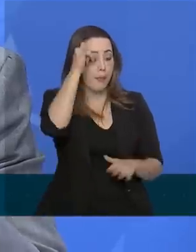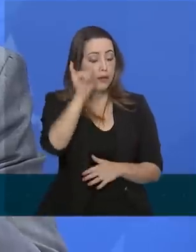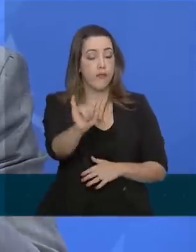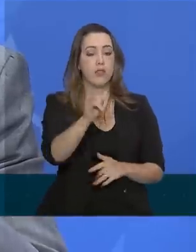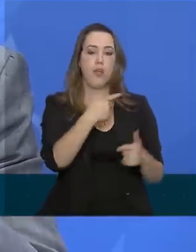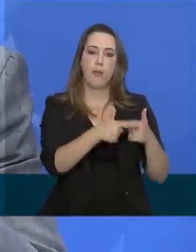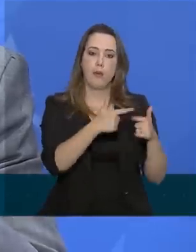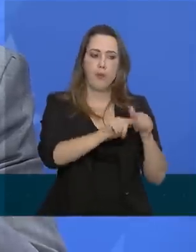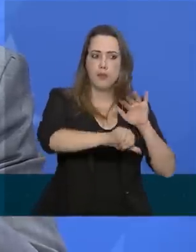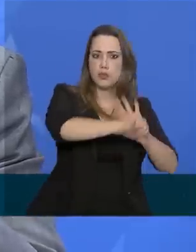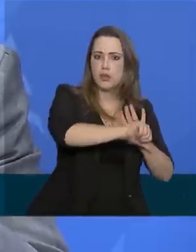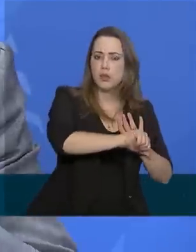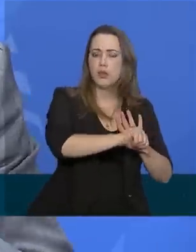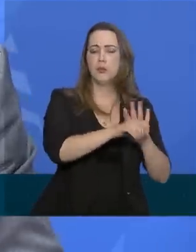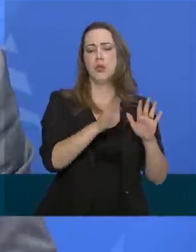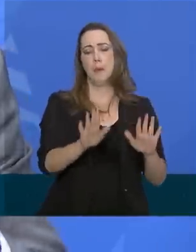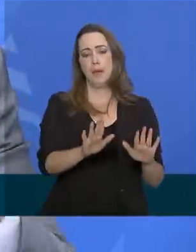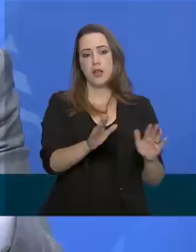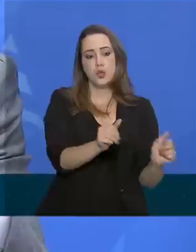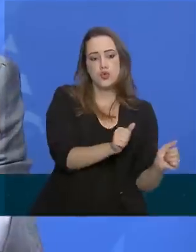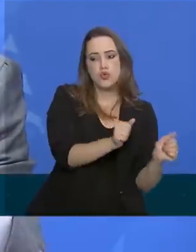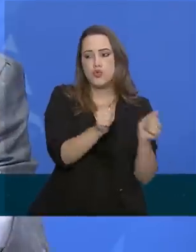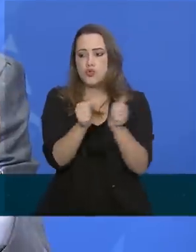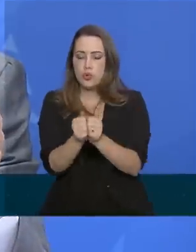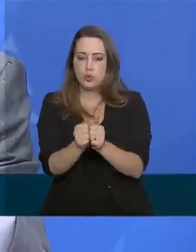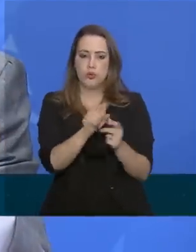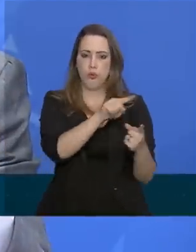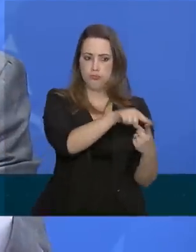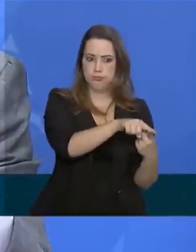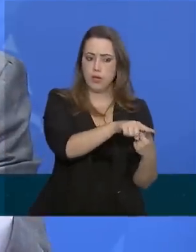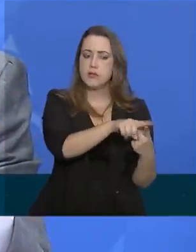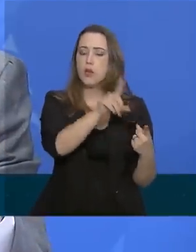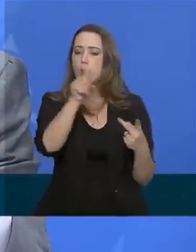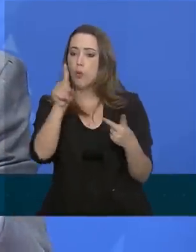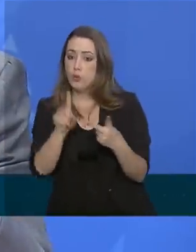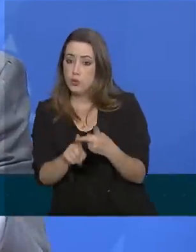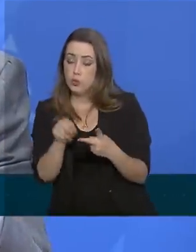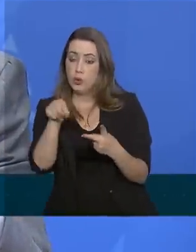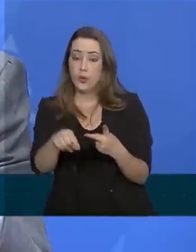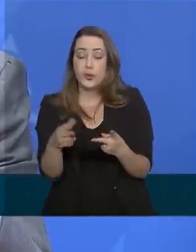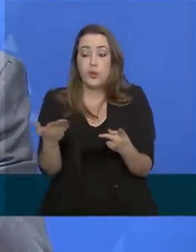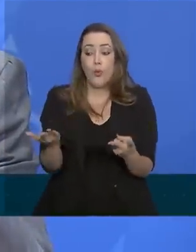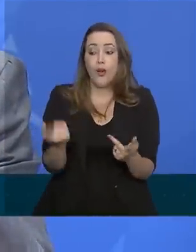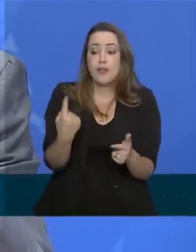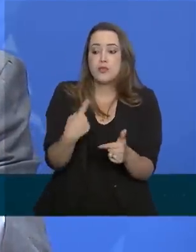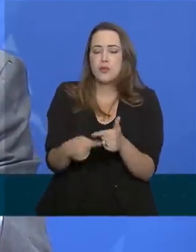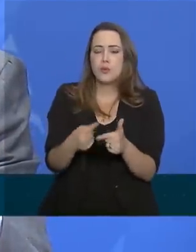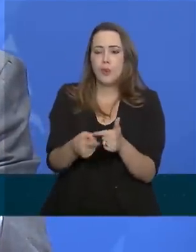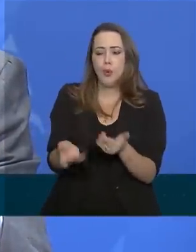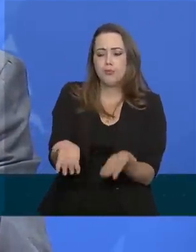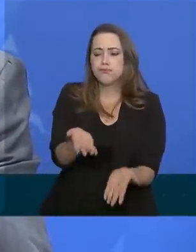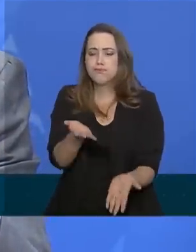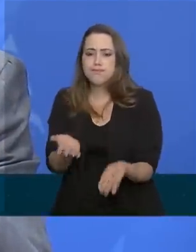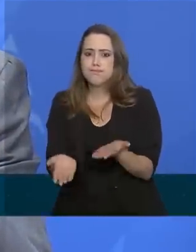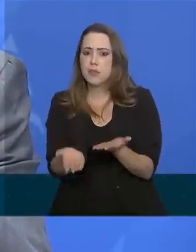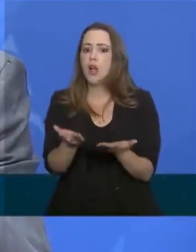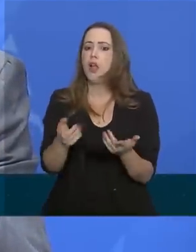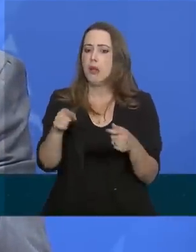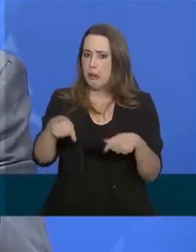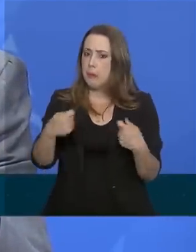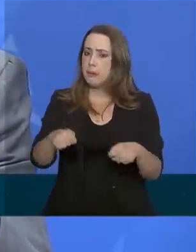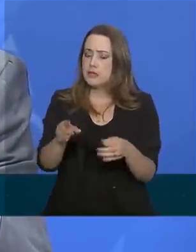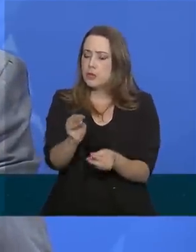mas em paralelo nós precisamos verificar quais são as questões que precisam ser tratadas de maneira séria